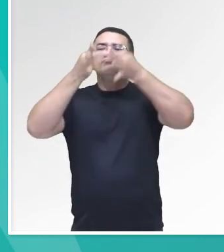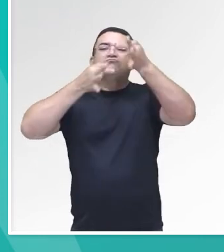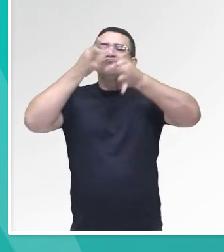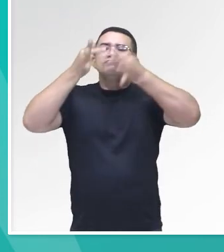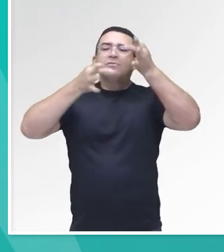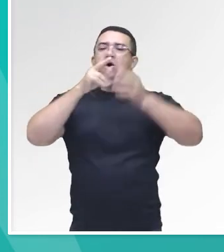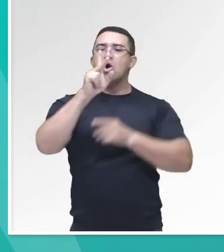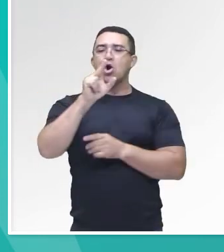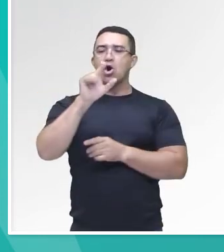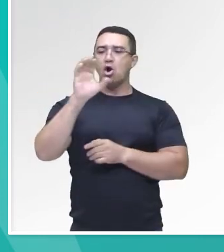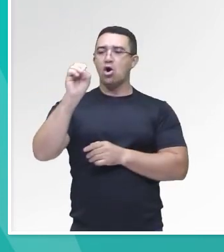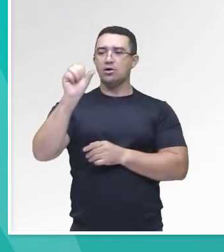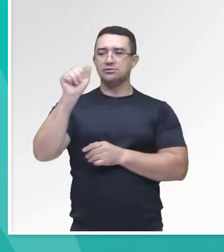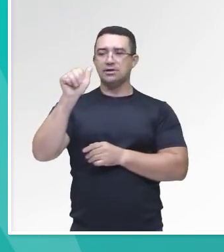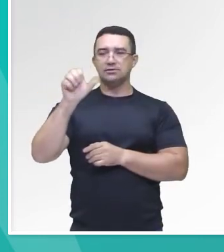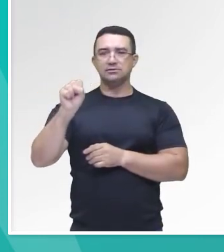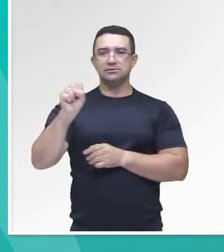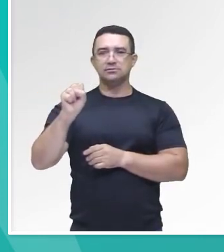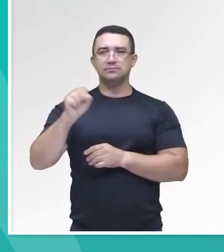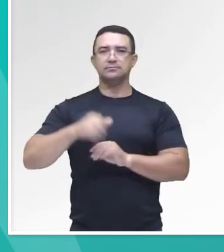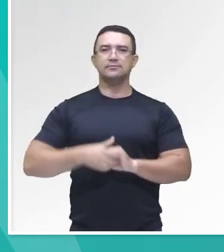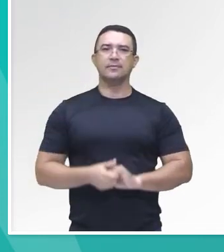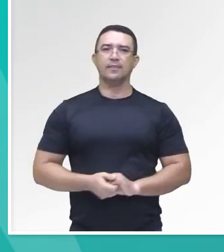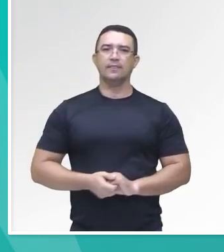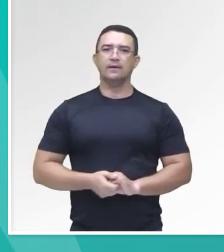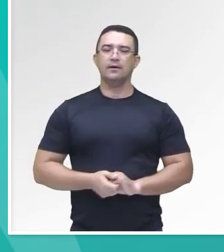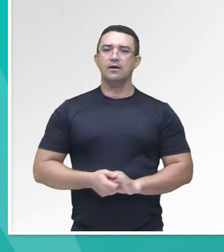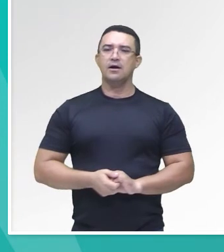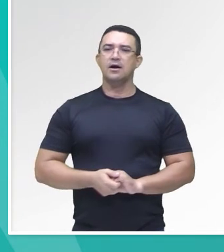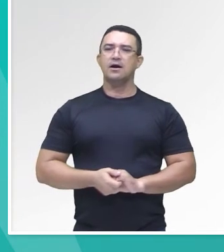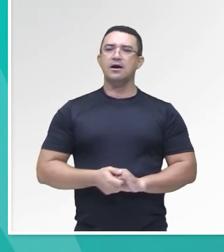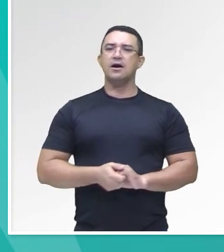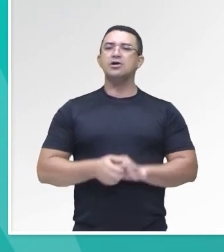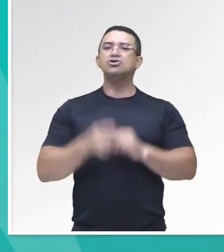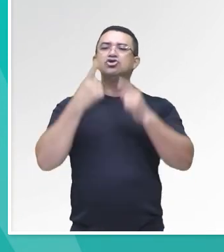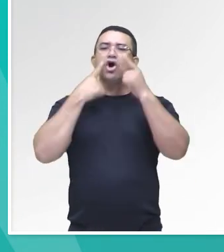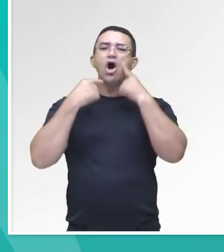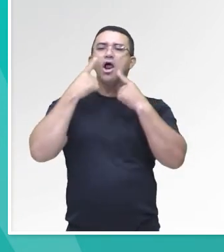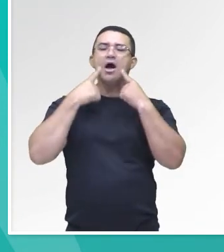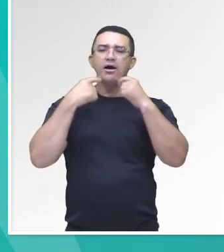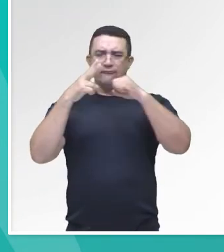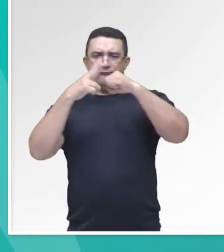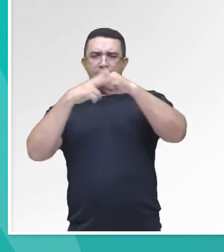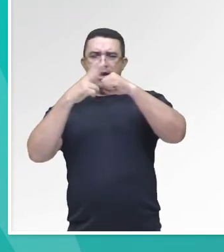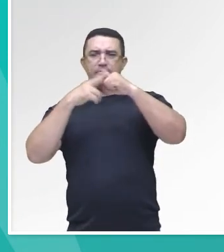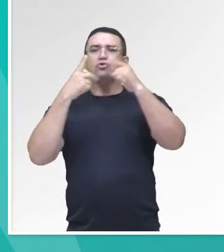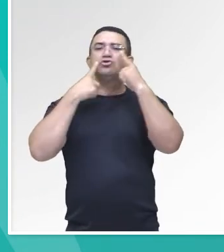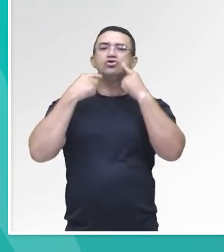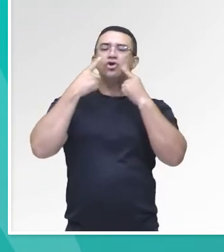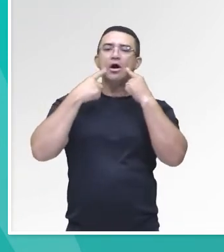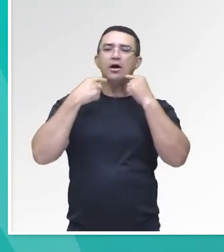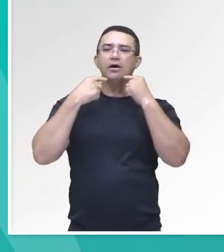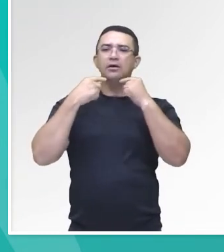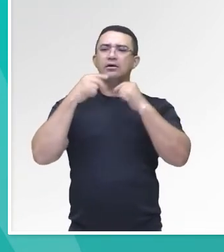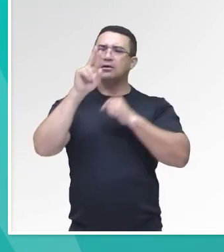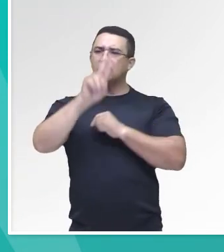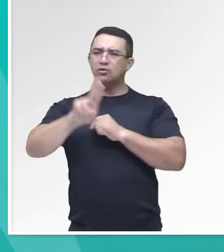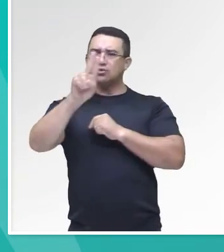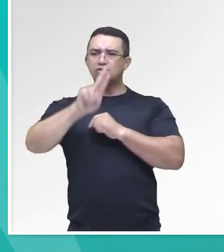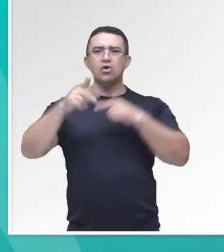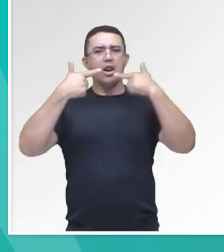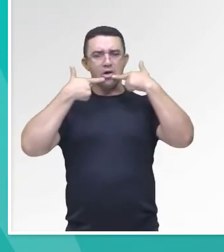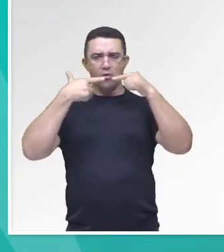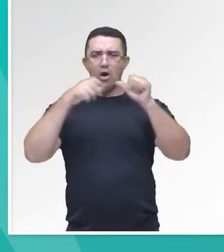né? E aí ele diz com o verbo chorar, né? Então aqui ele está usando a linguagem